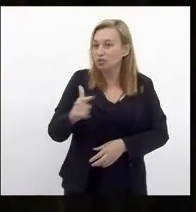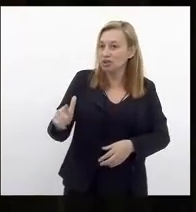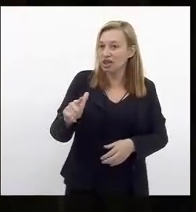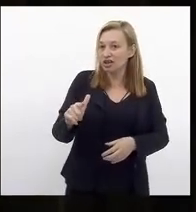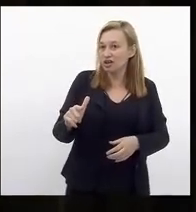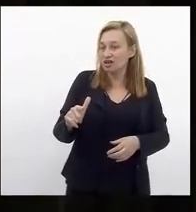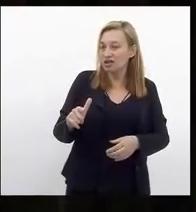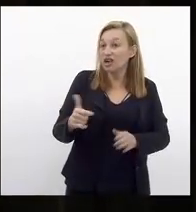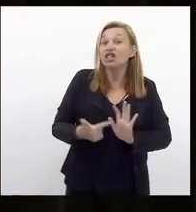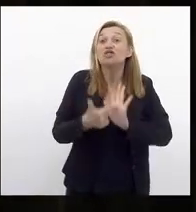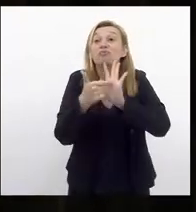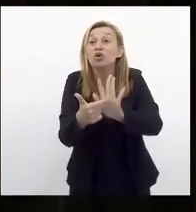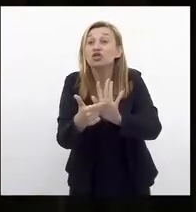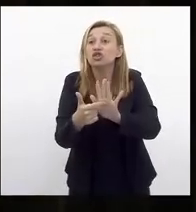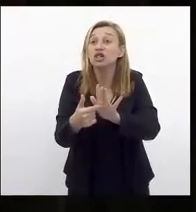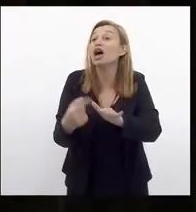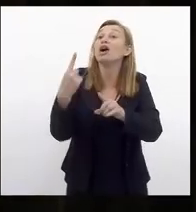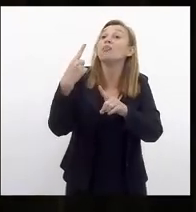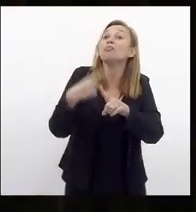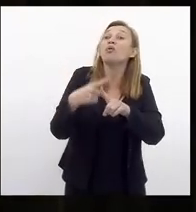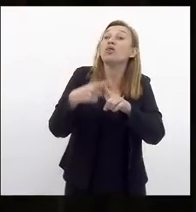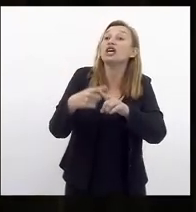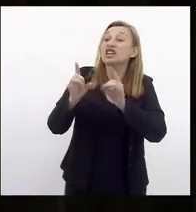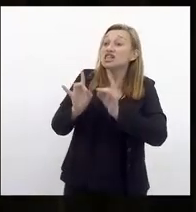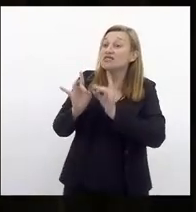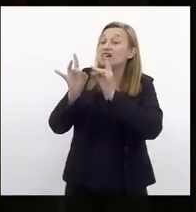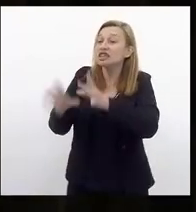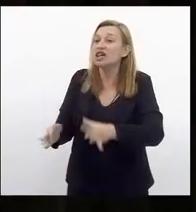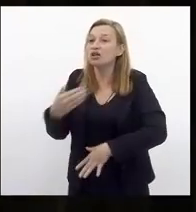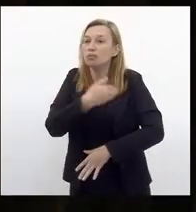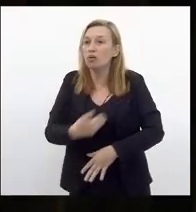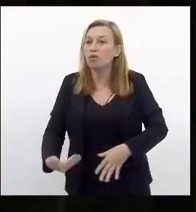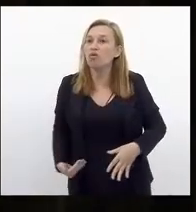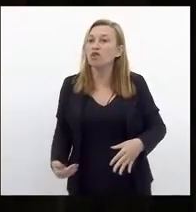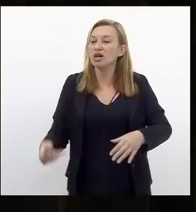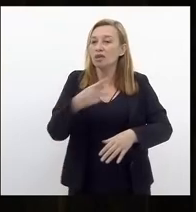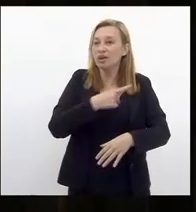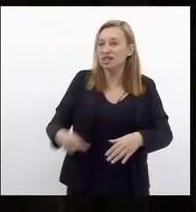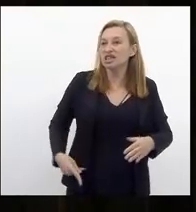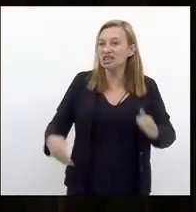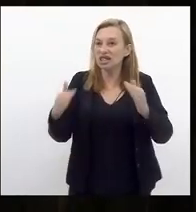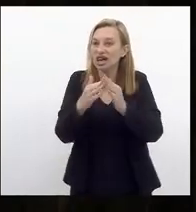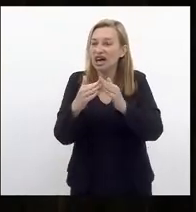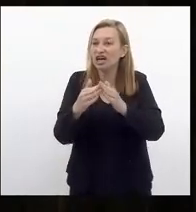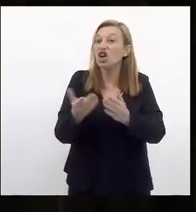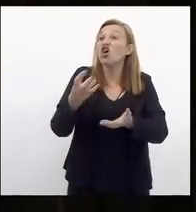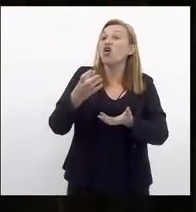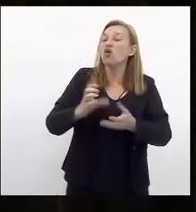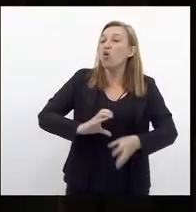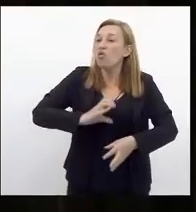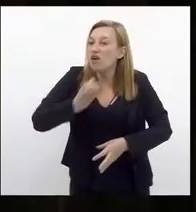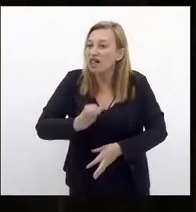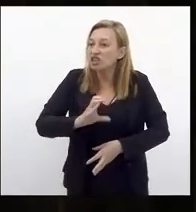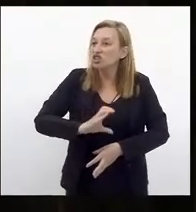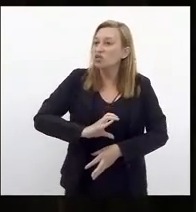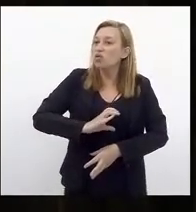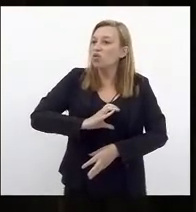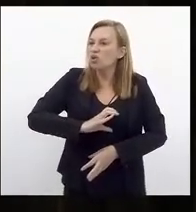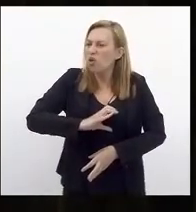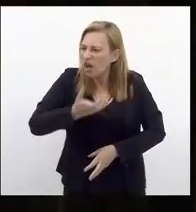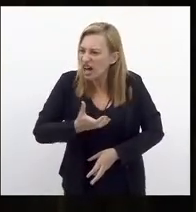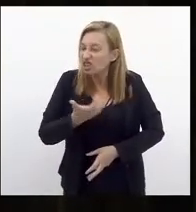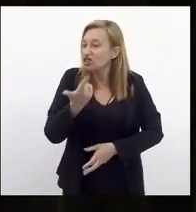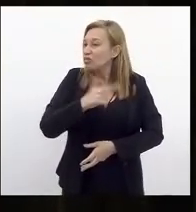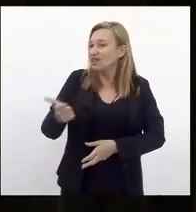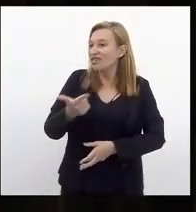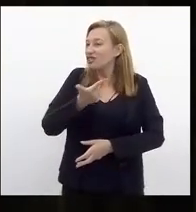verdade destacar porque se fenderam para o governo e para a presidência da casa com fortes covardes